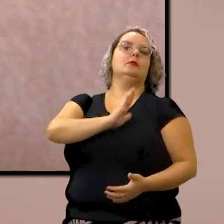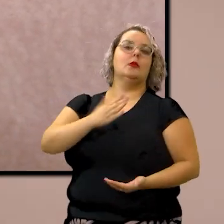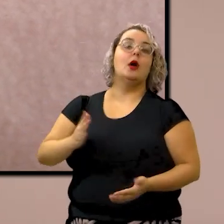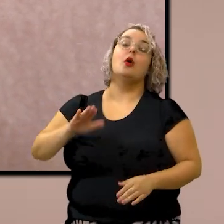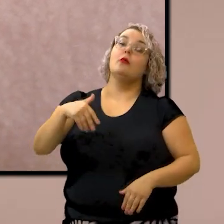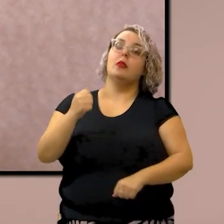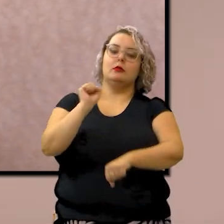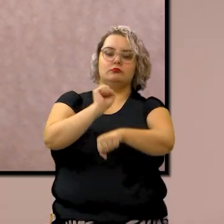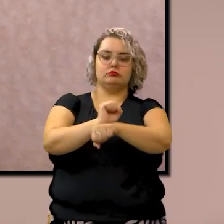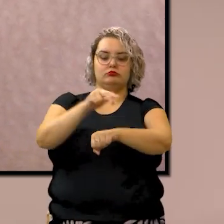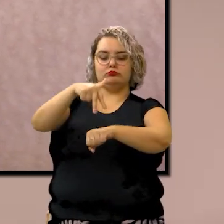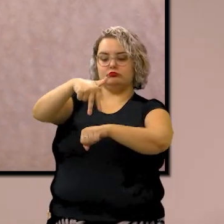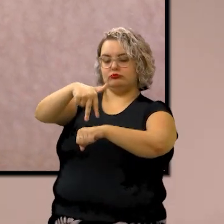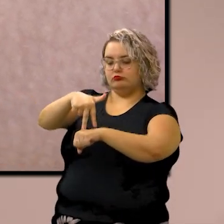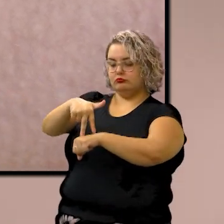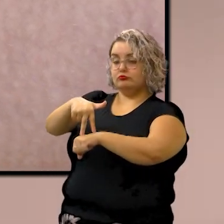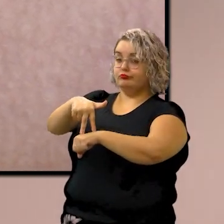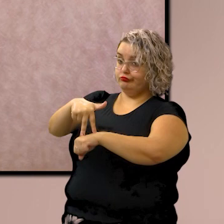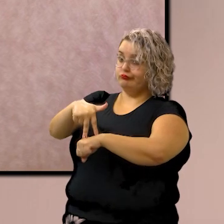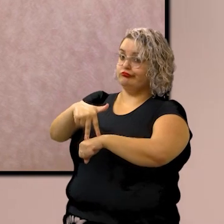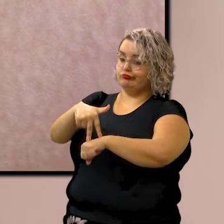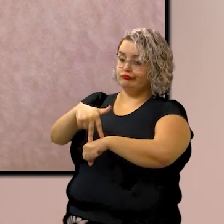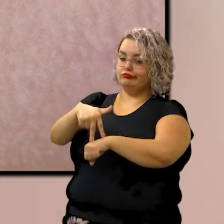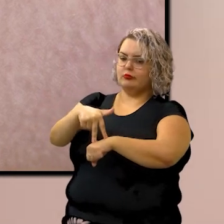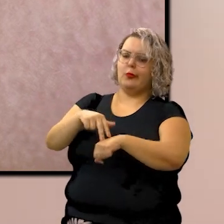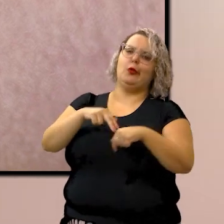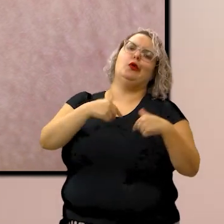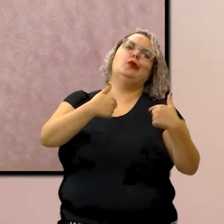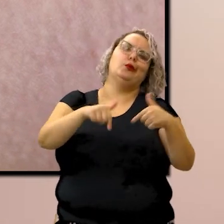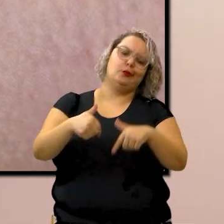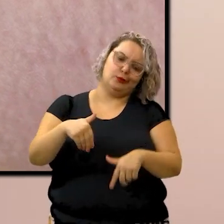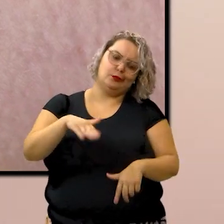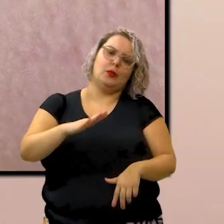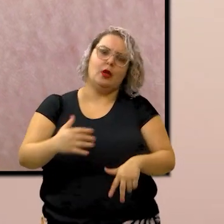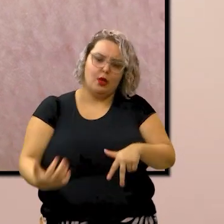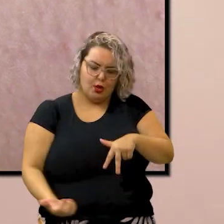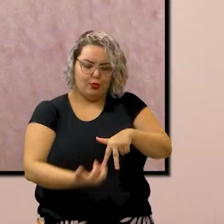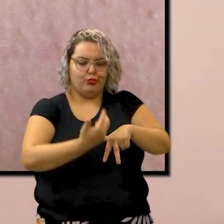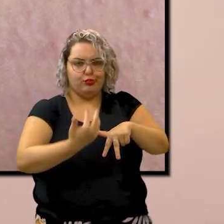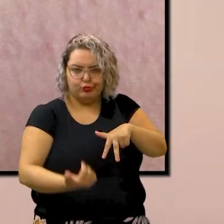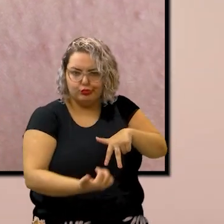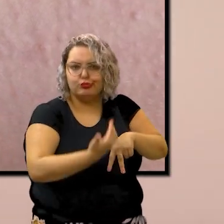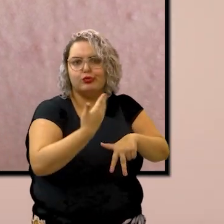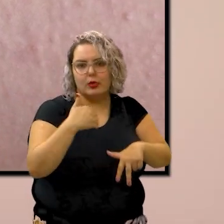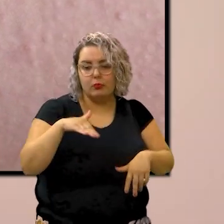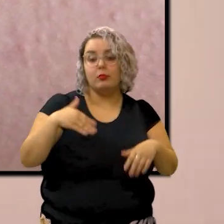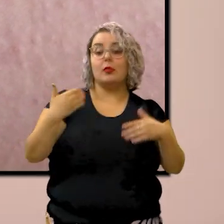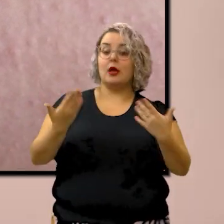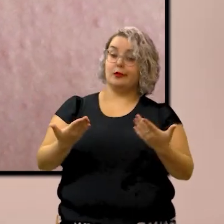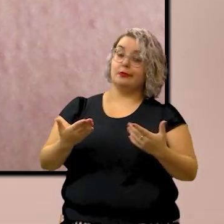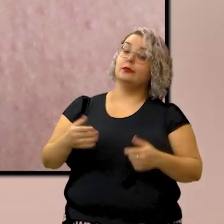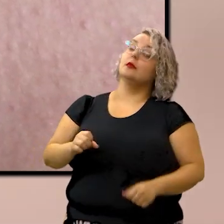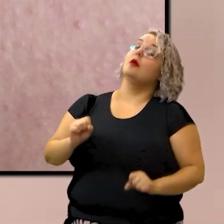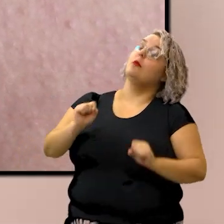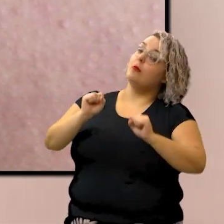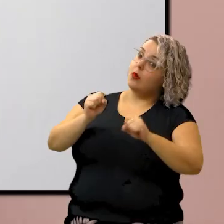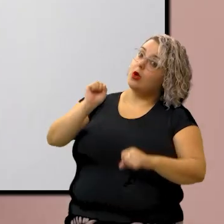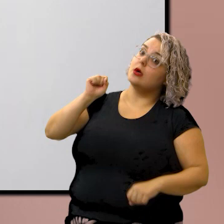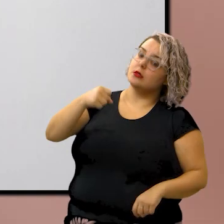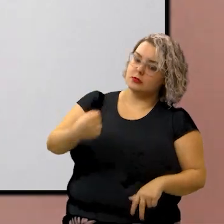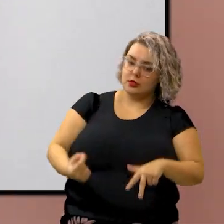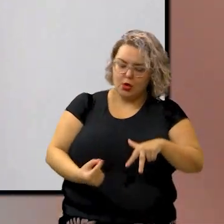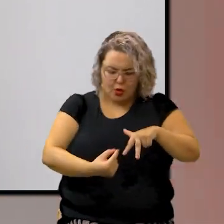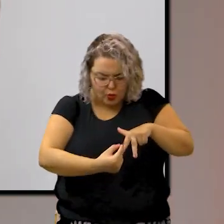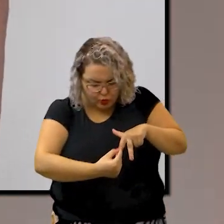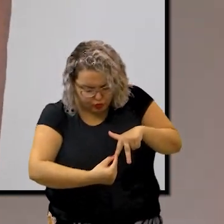cima. Então, quando você está parado com a perna para baixo, sua veia tem que trabalhar muito mais para levar esse sangue para cima. Então, isso contribui sim para a